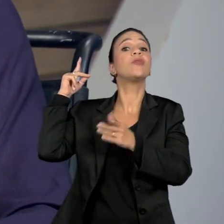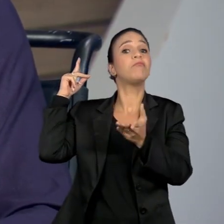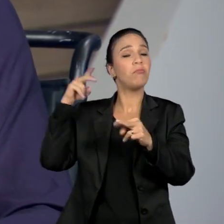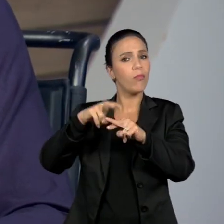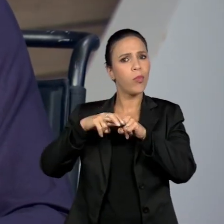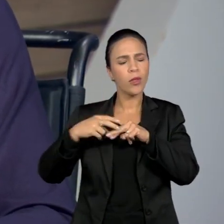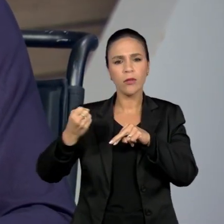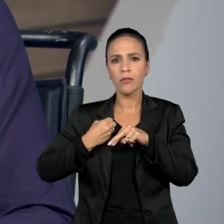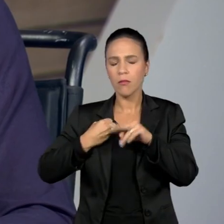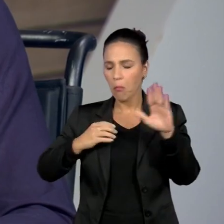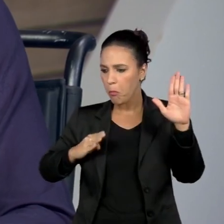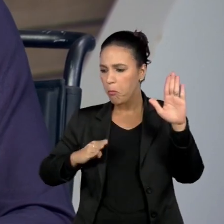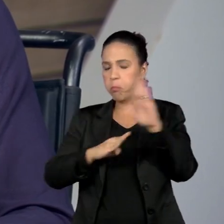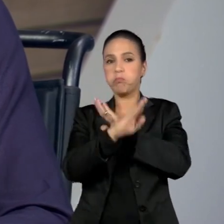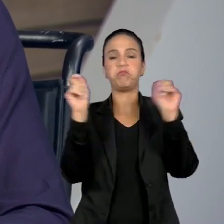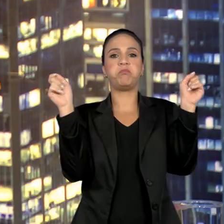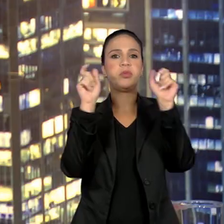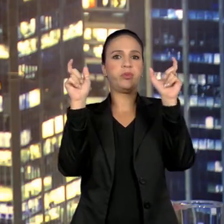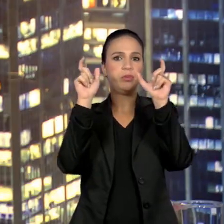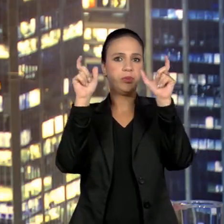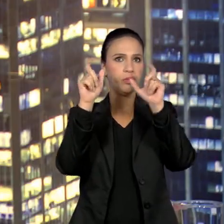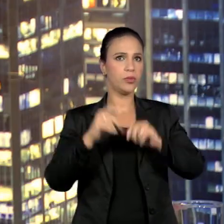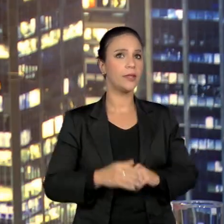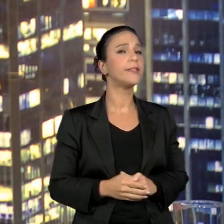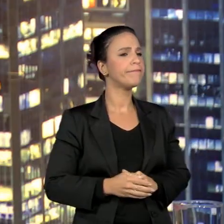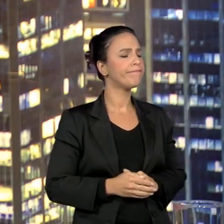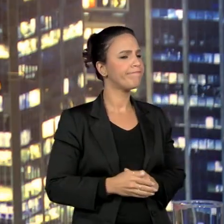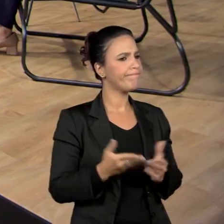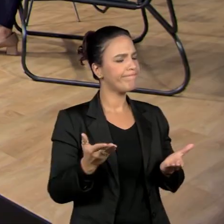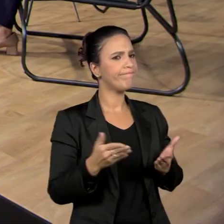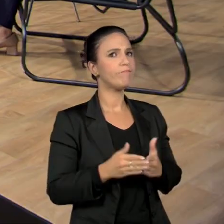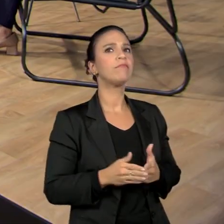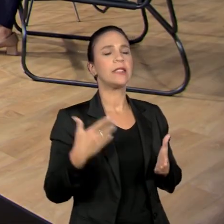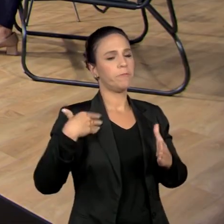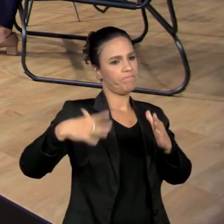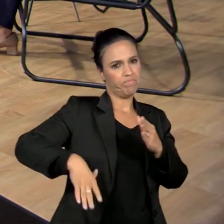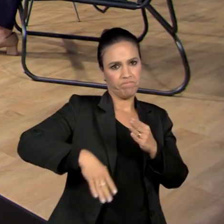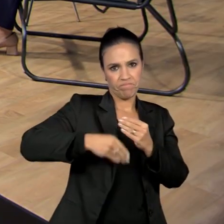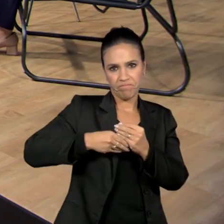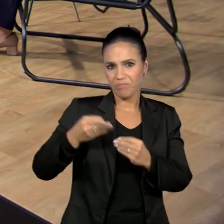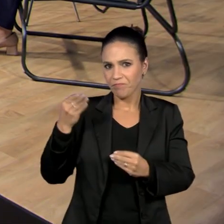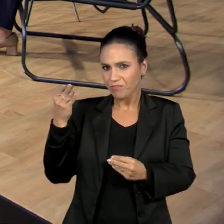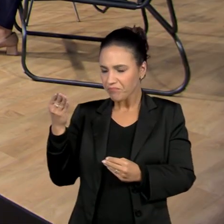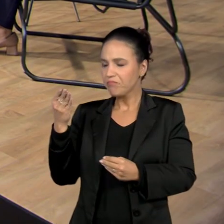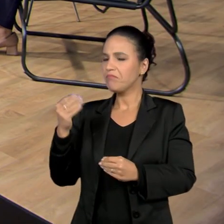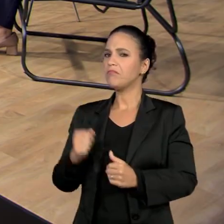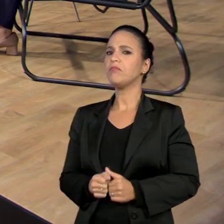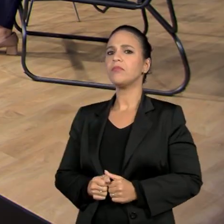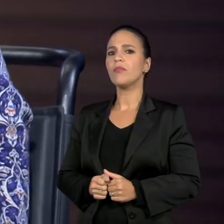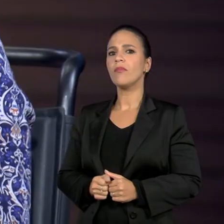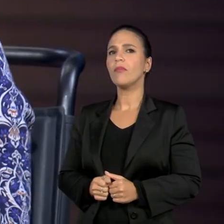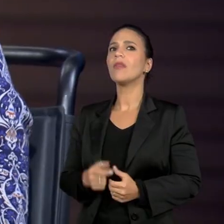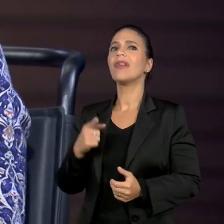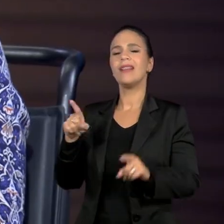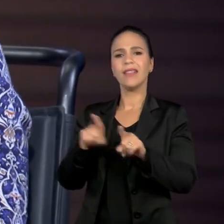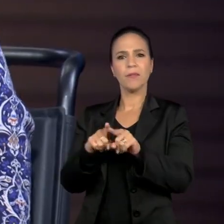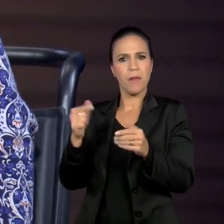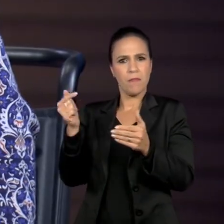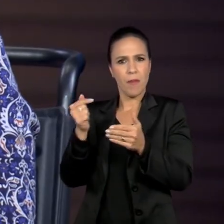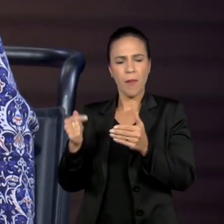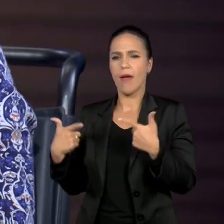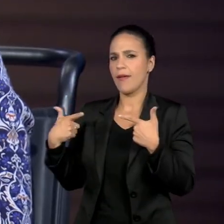mostram isso. Nós temos Síria, com mais de 6 milhões de pessoas, um conflito que tem mais de 10 anos. Afeganistão, com mais de 5 milhões de pessoas,